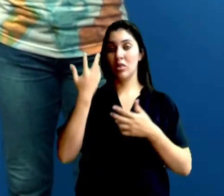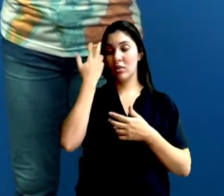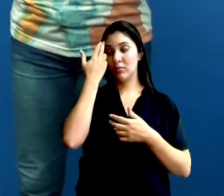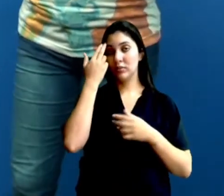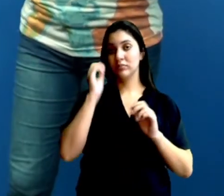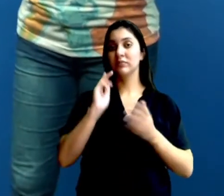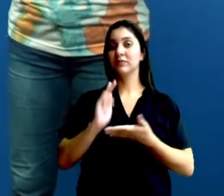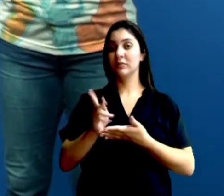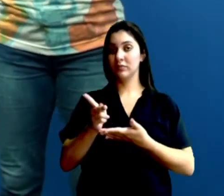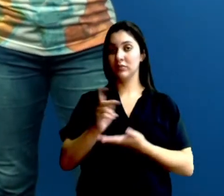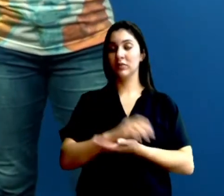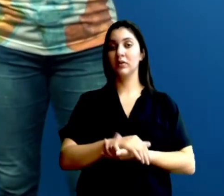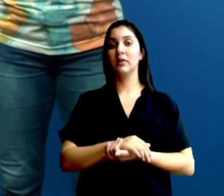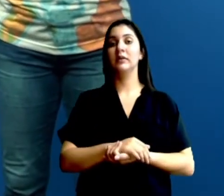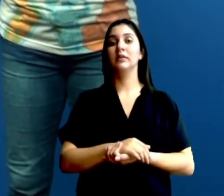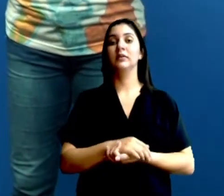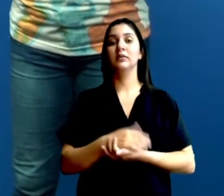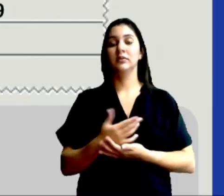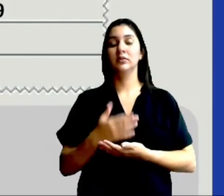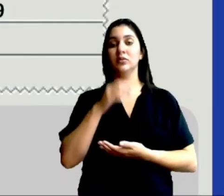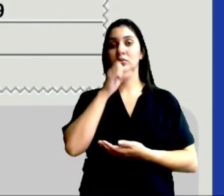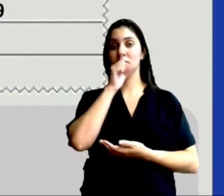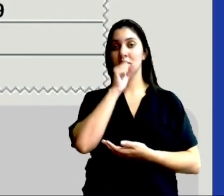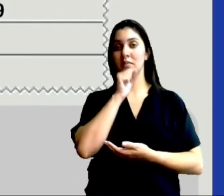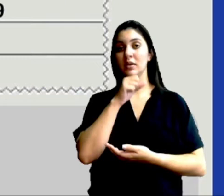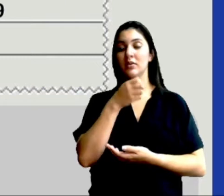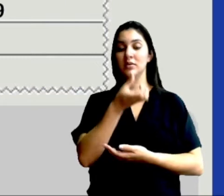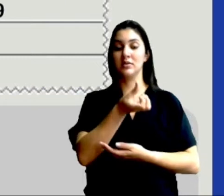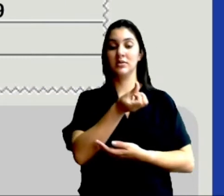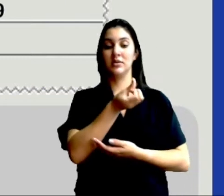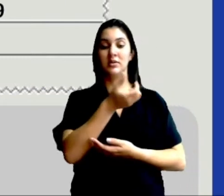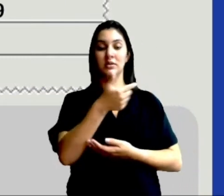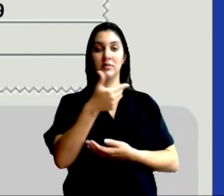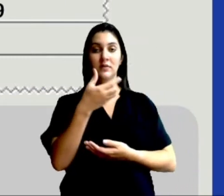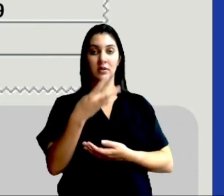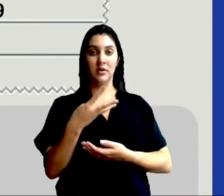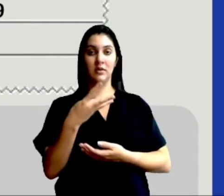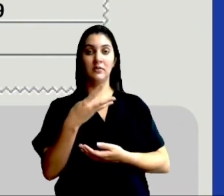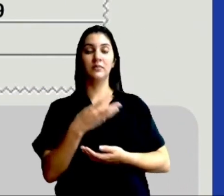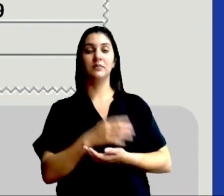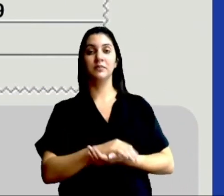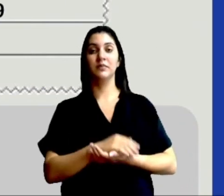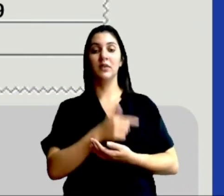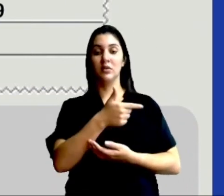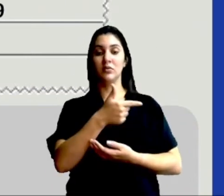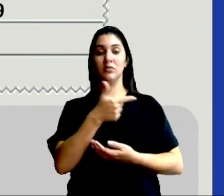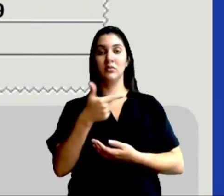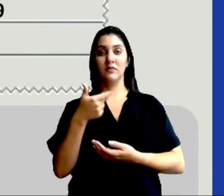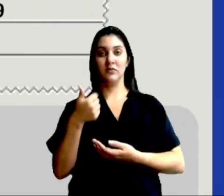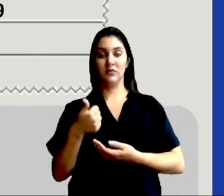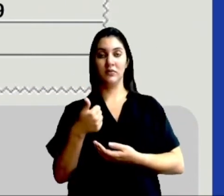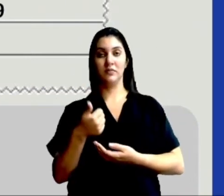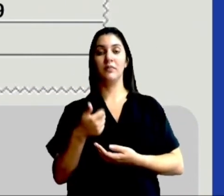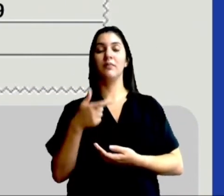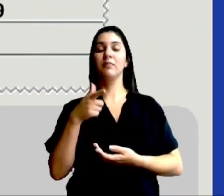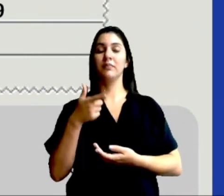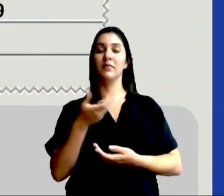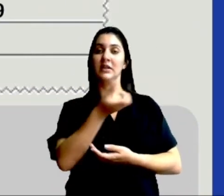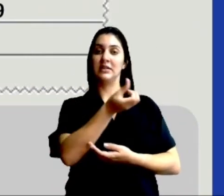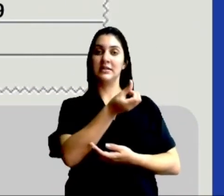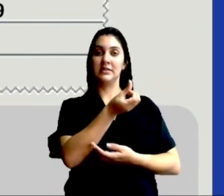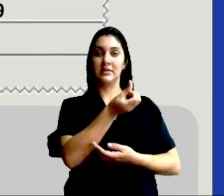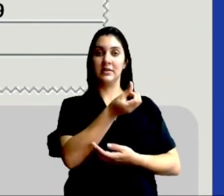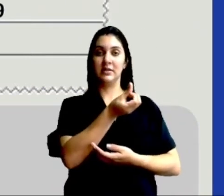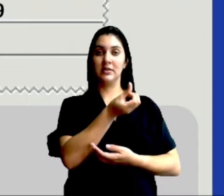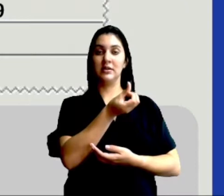Vamos continuar? Então, no sábado, 623, né? E 221. Então, ó,